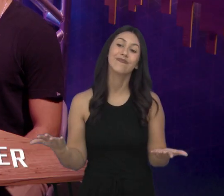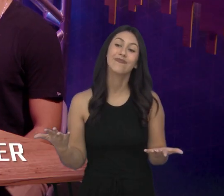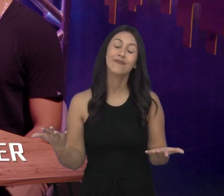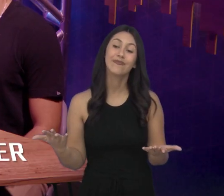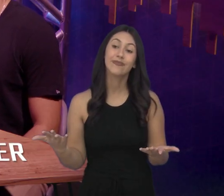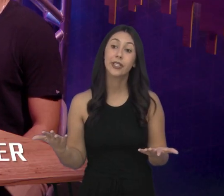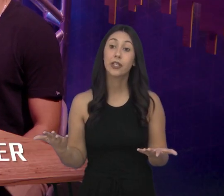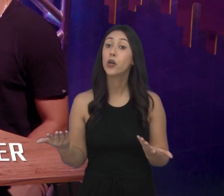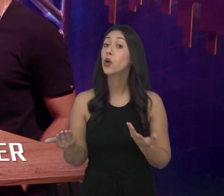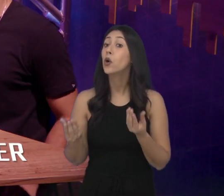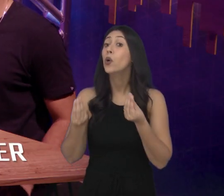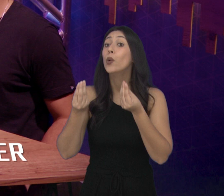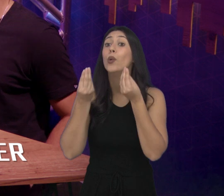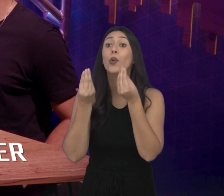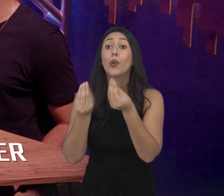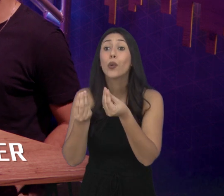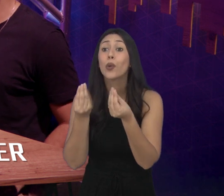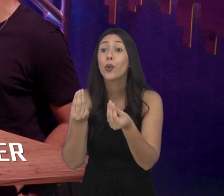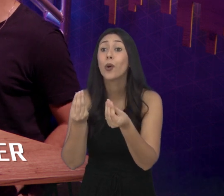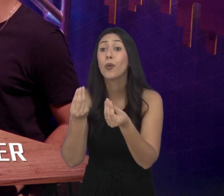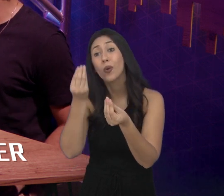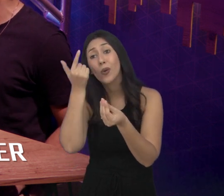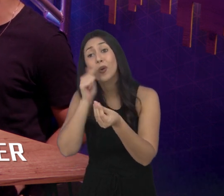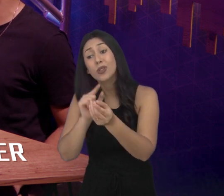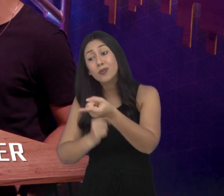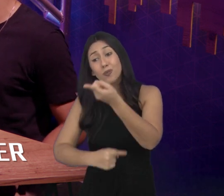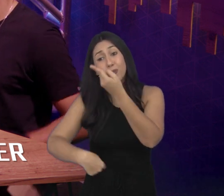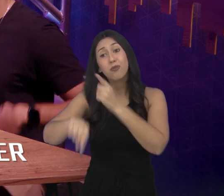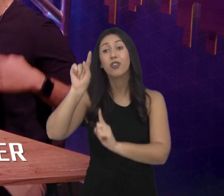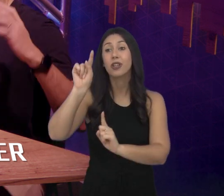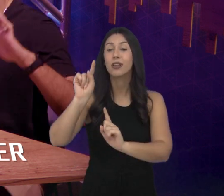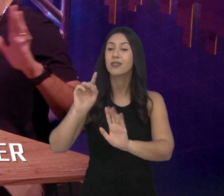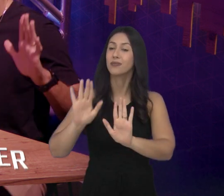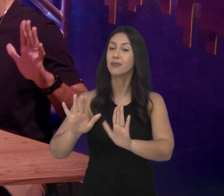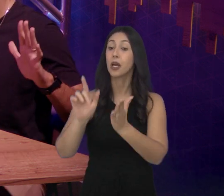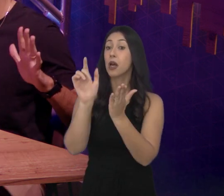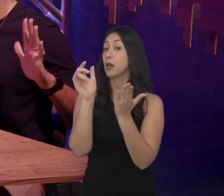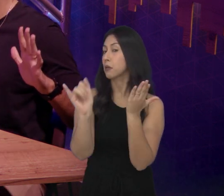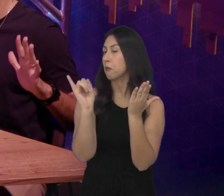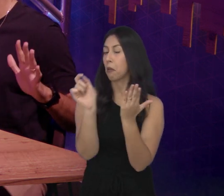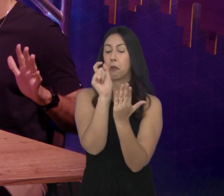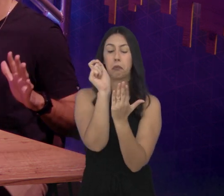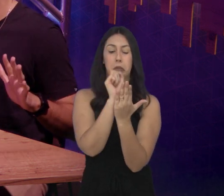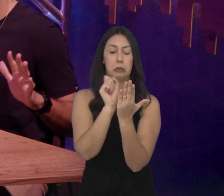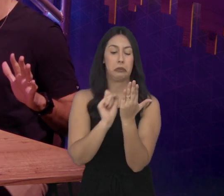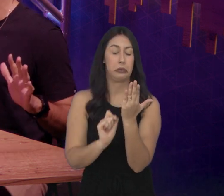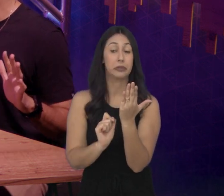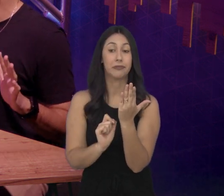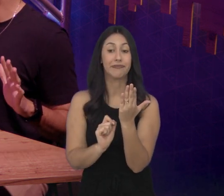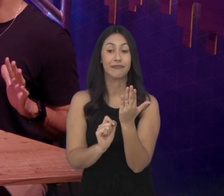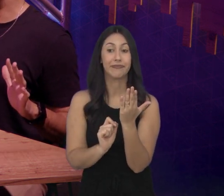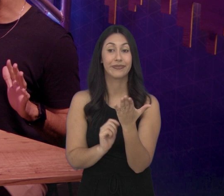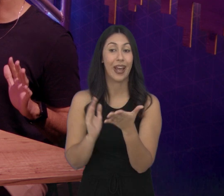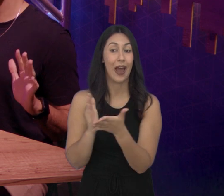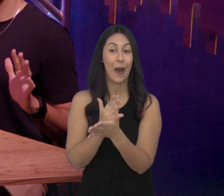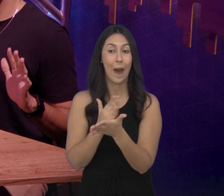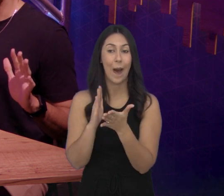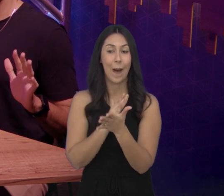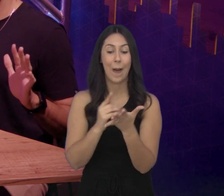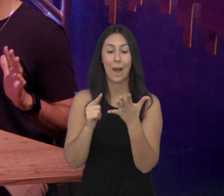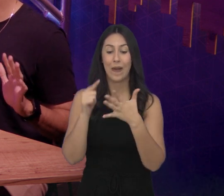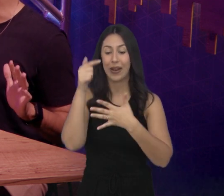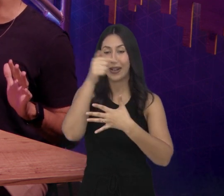É isso aí, pessoal. E como então passar pela crise dos 30, né, Vicky? Ó, anota aí para você entender.